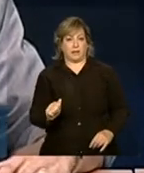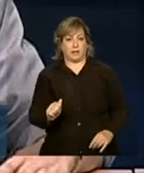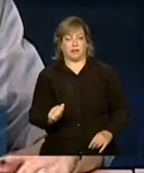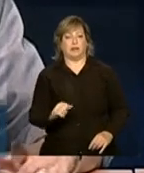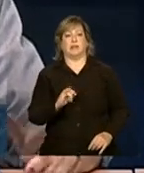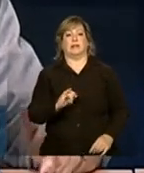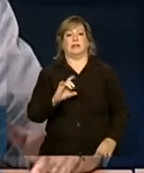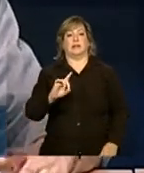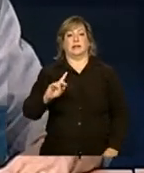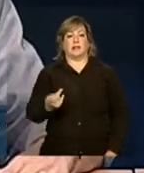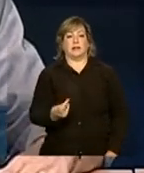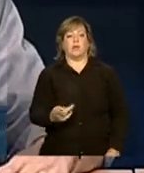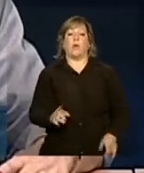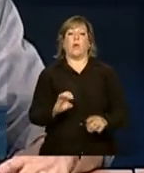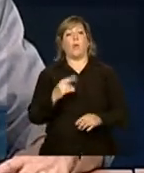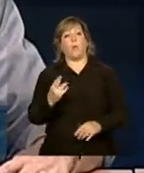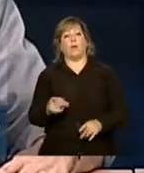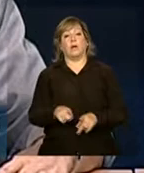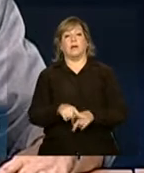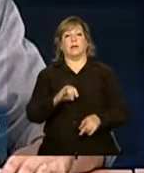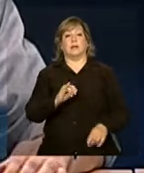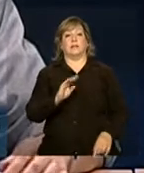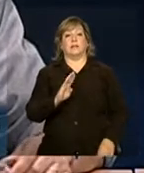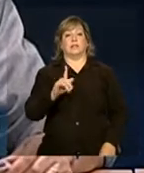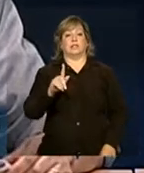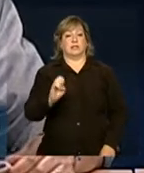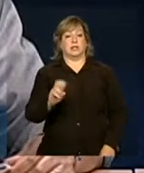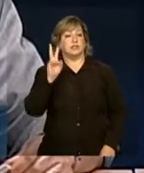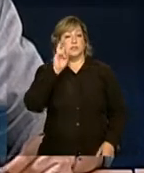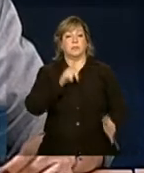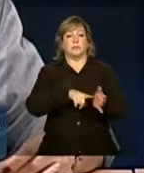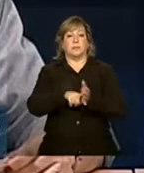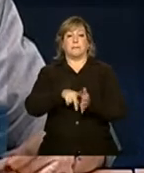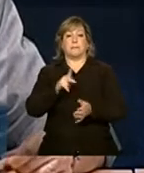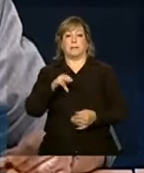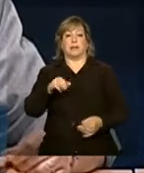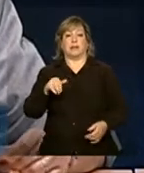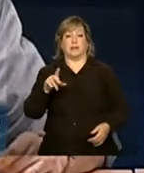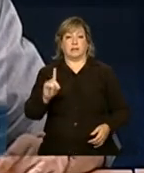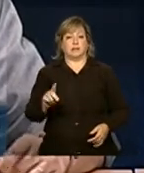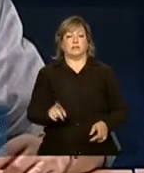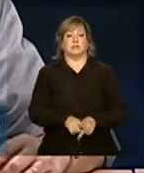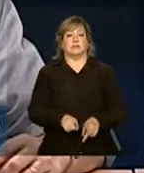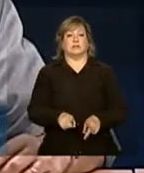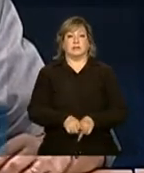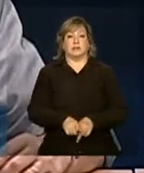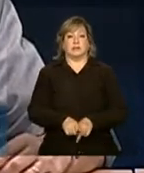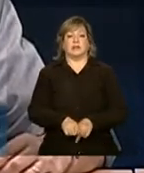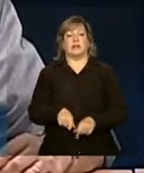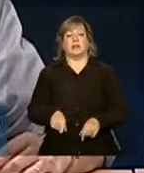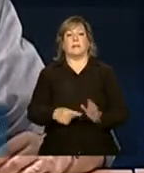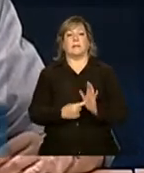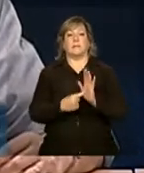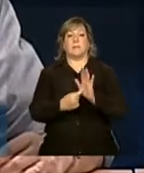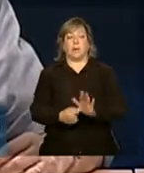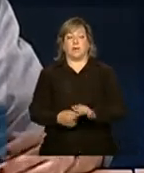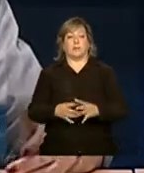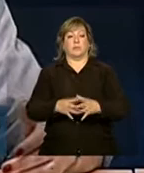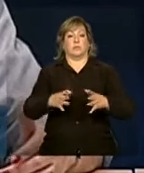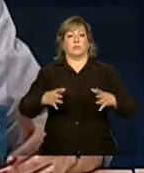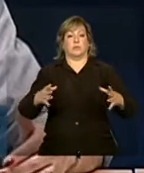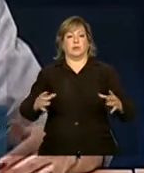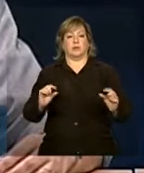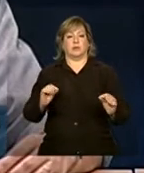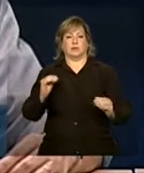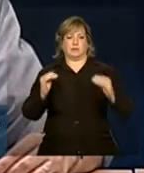IDH ou pelo IBGE relativos a pinagem têm demonstrado a crescente redução